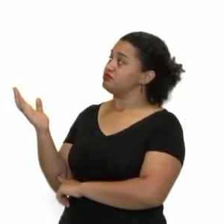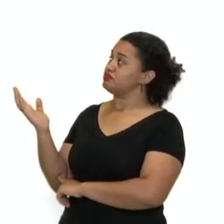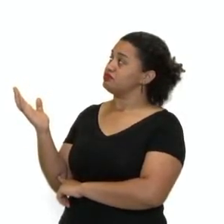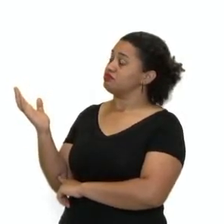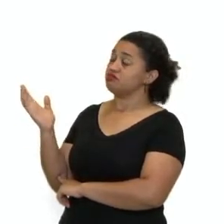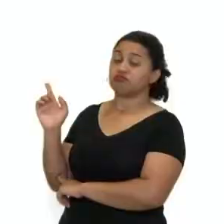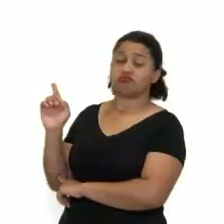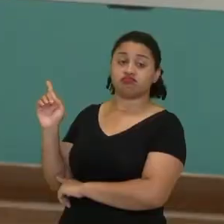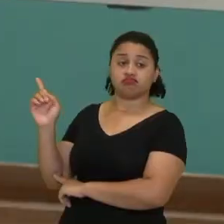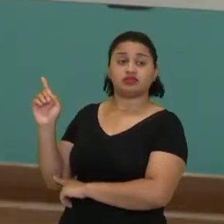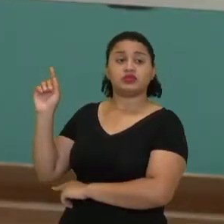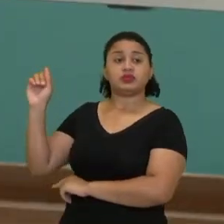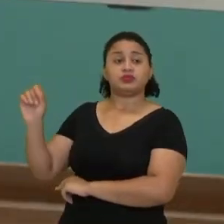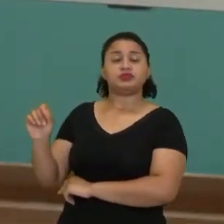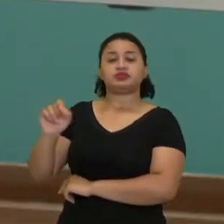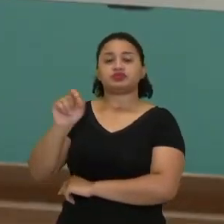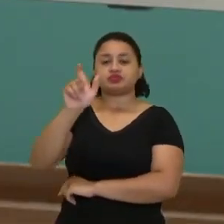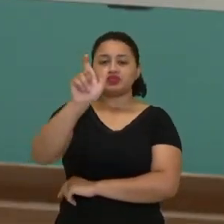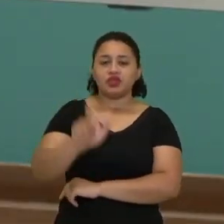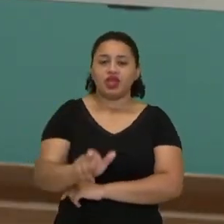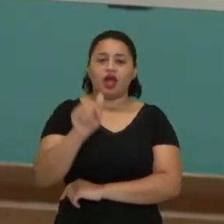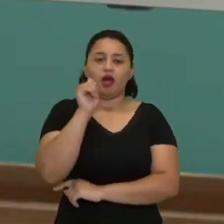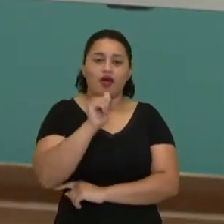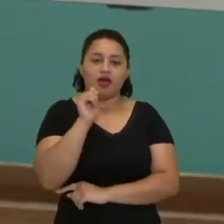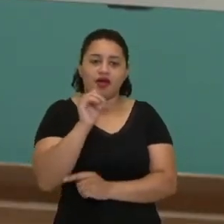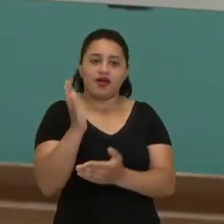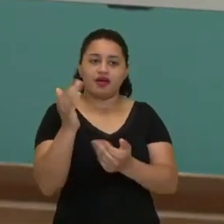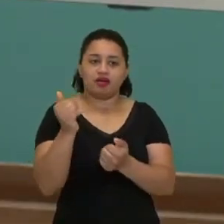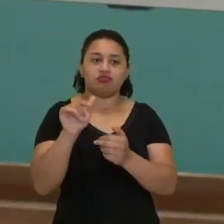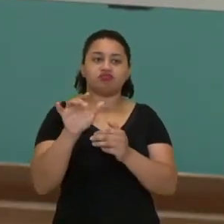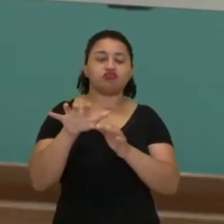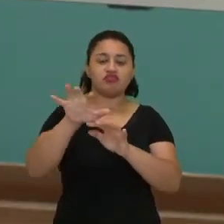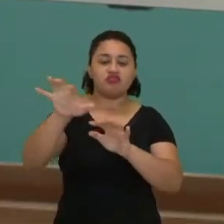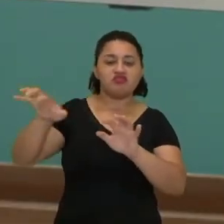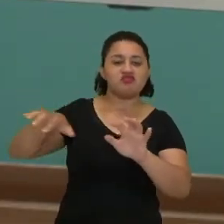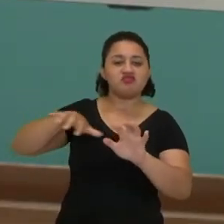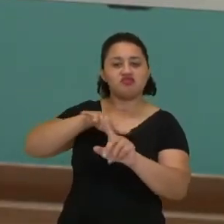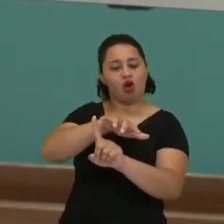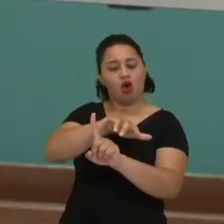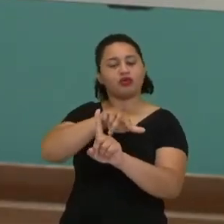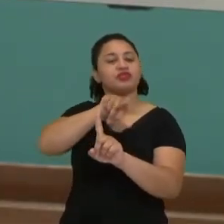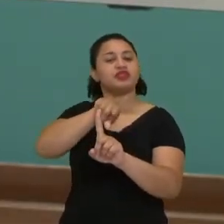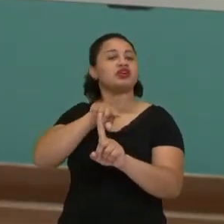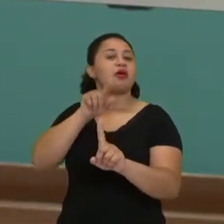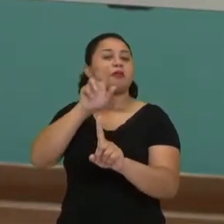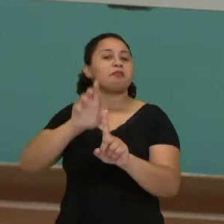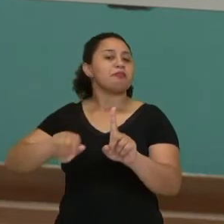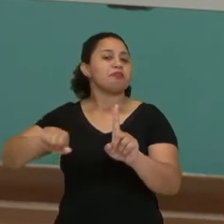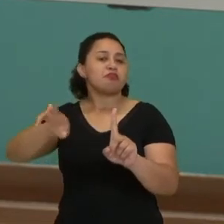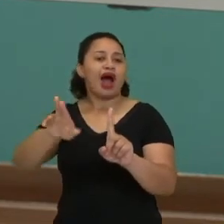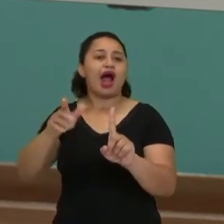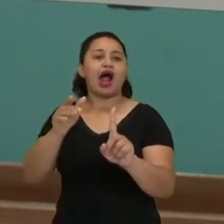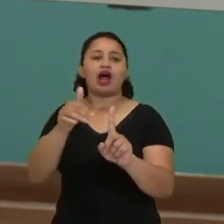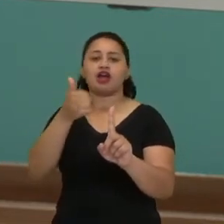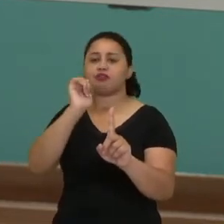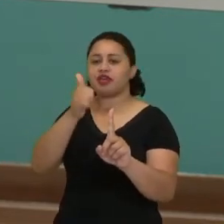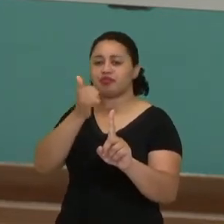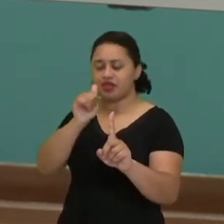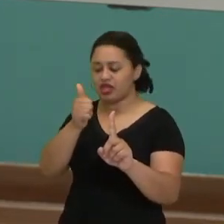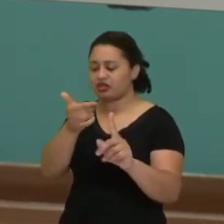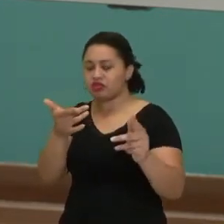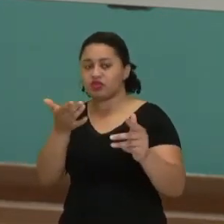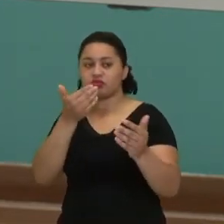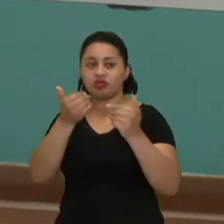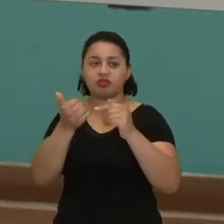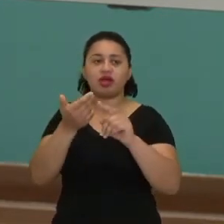uma moça, e ao redor dela você tem a figura de um bar. Tem várias bebidas, alguns aperitivos. Atrás dela